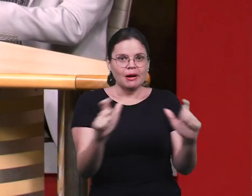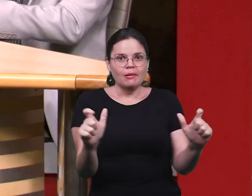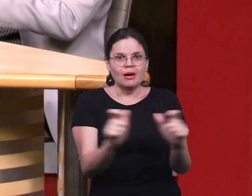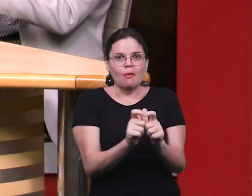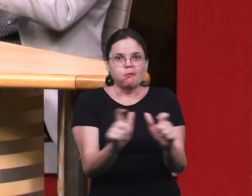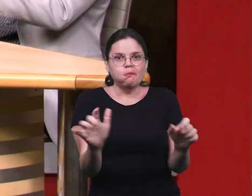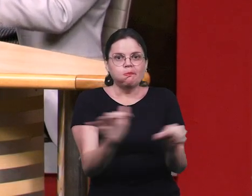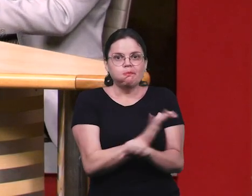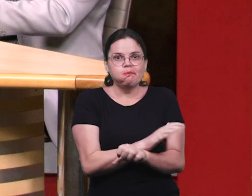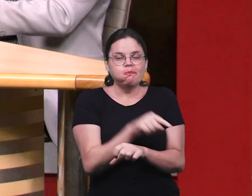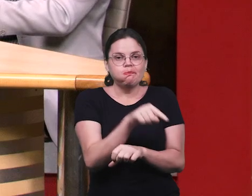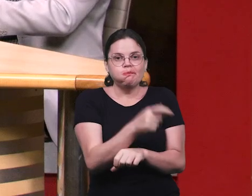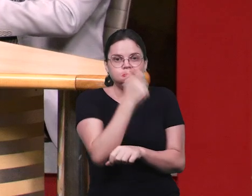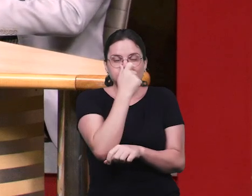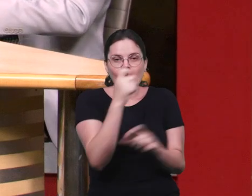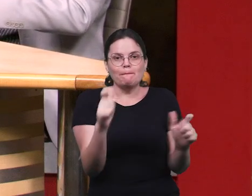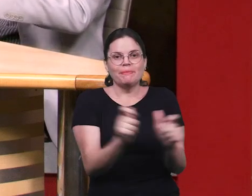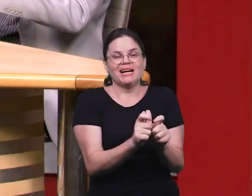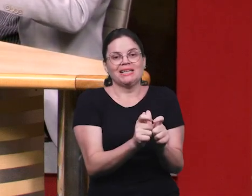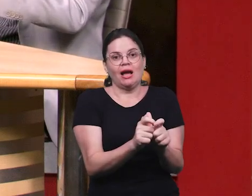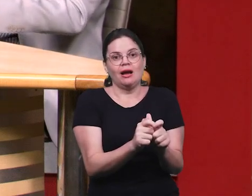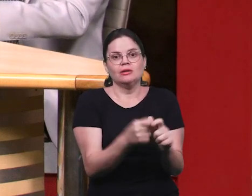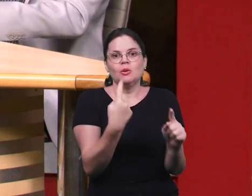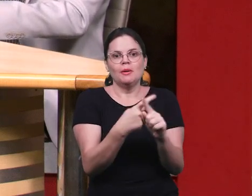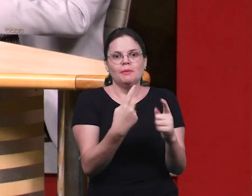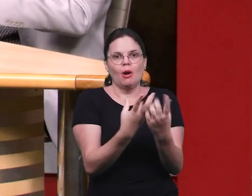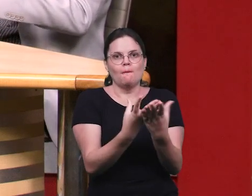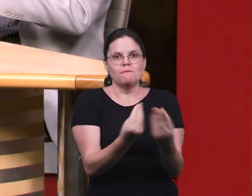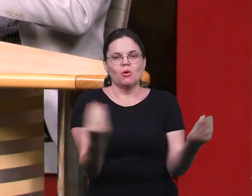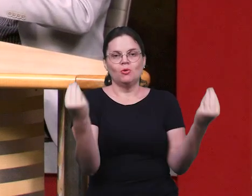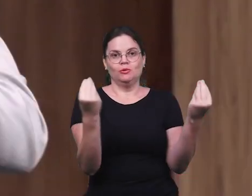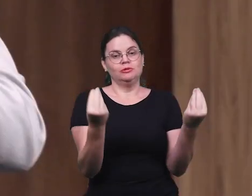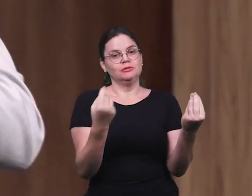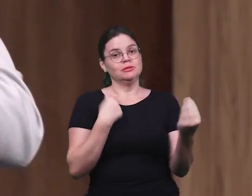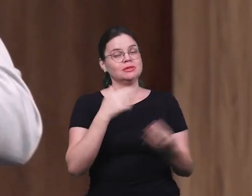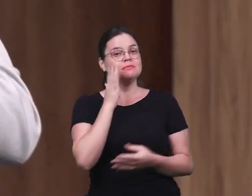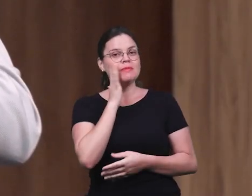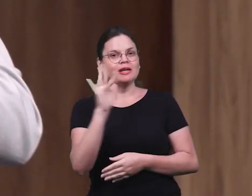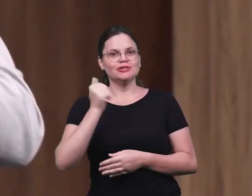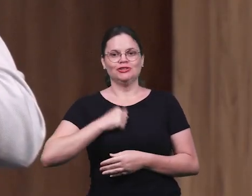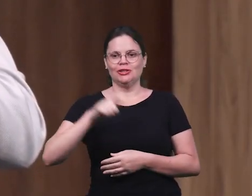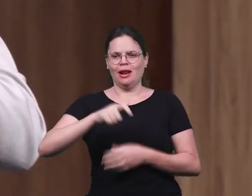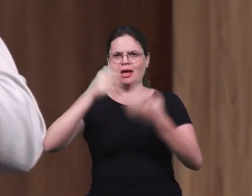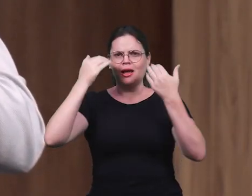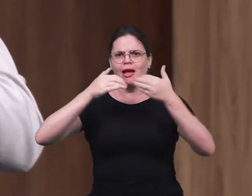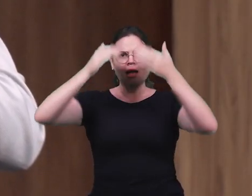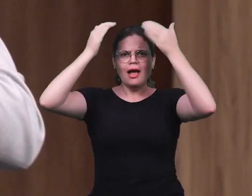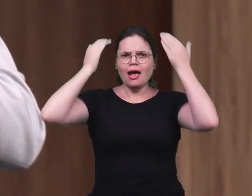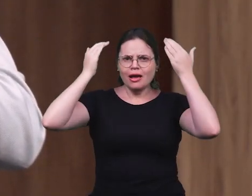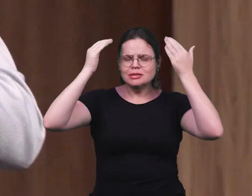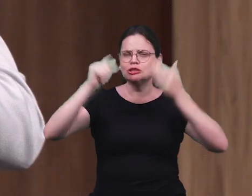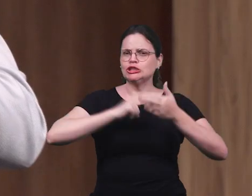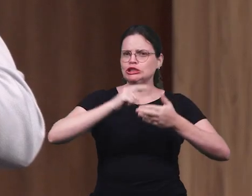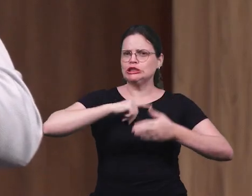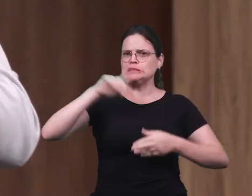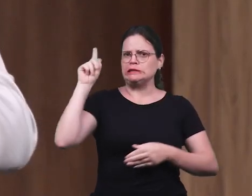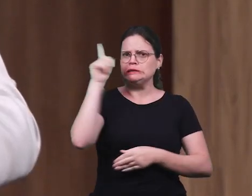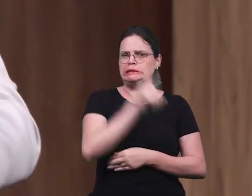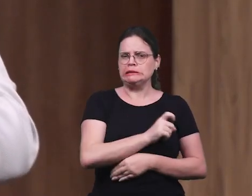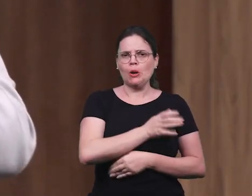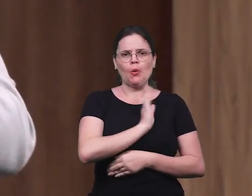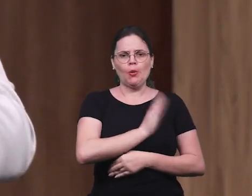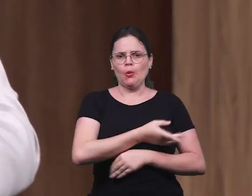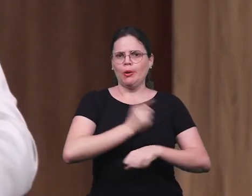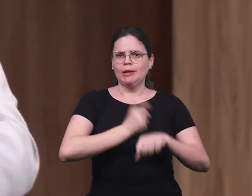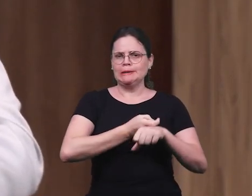maravilhosa para aqueles tempos. Em tempos difíceis de reis de Israel, que eram com corações